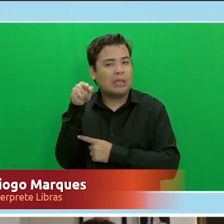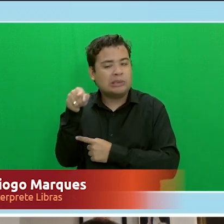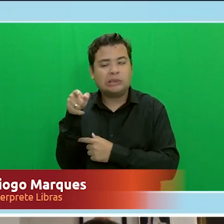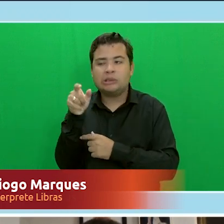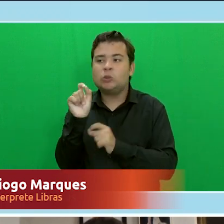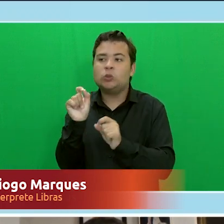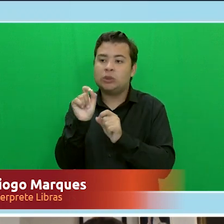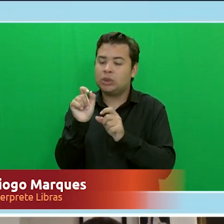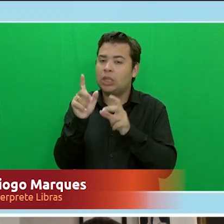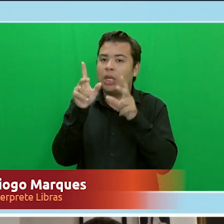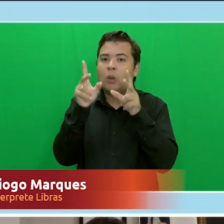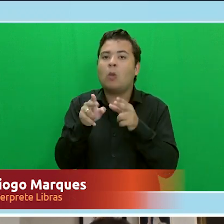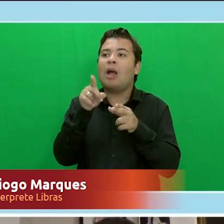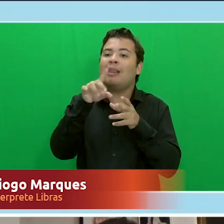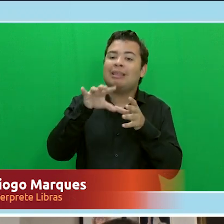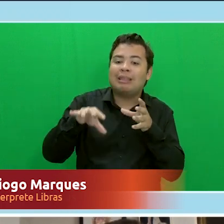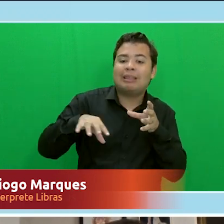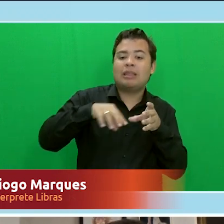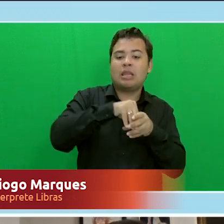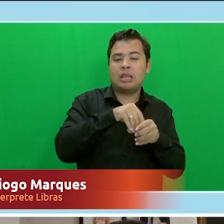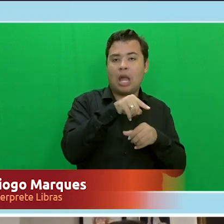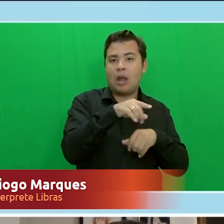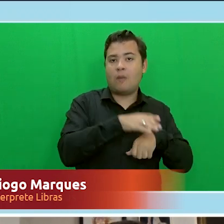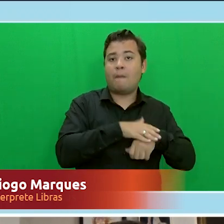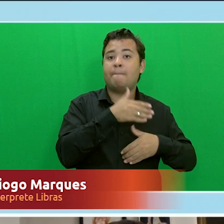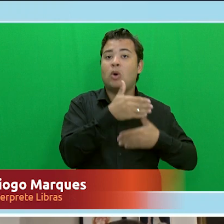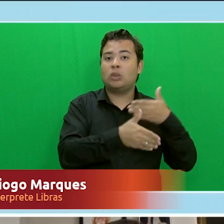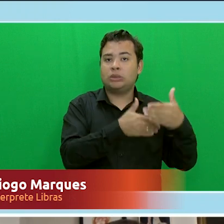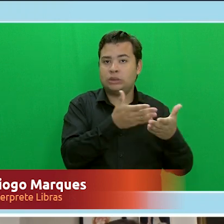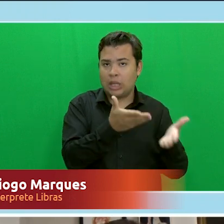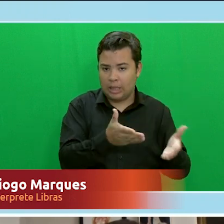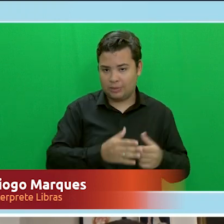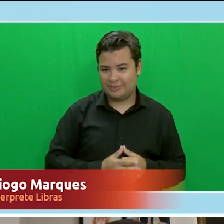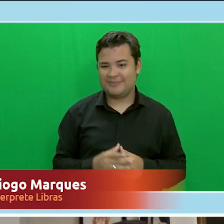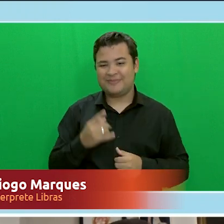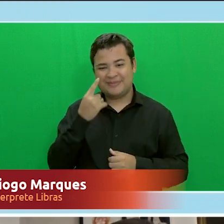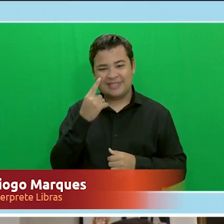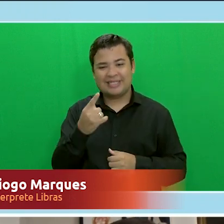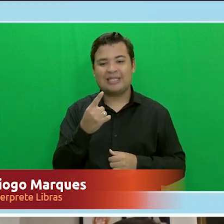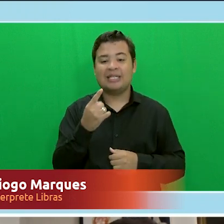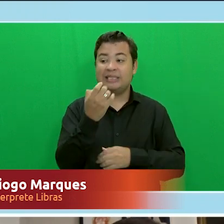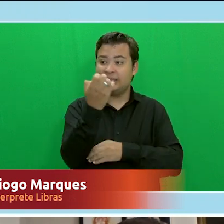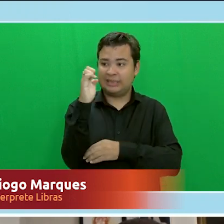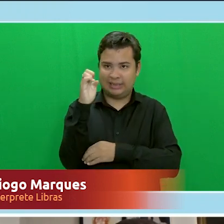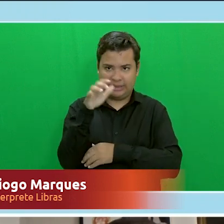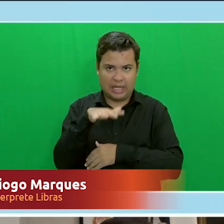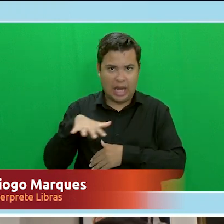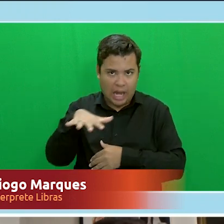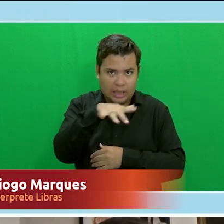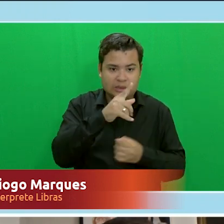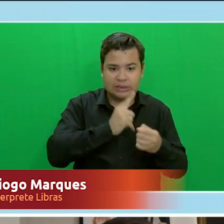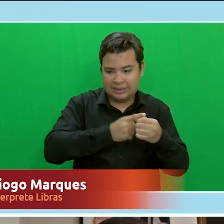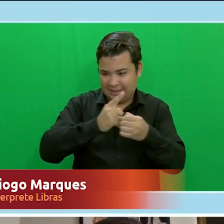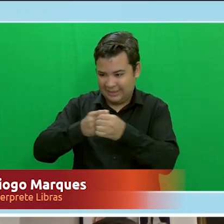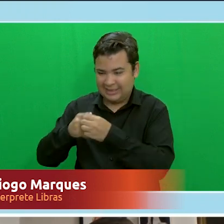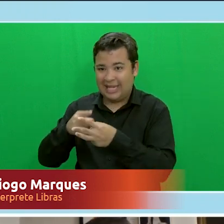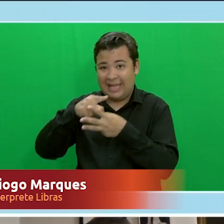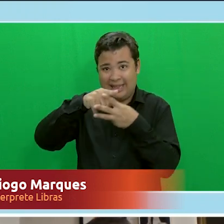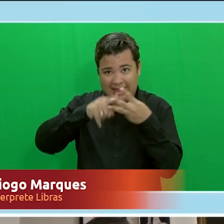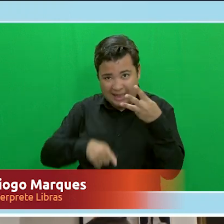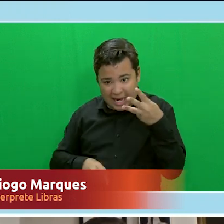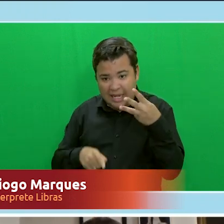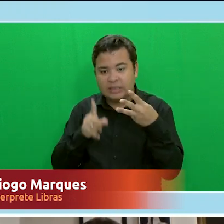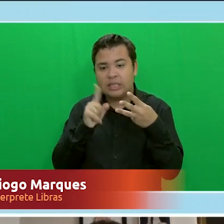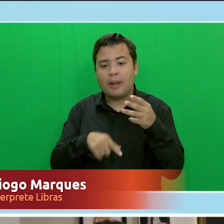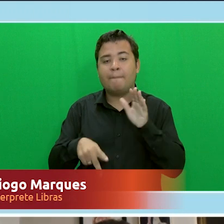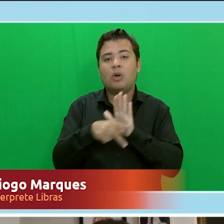ela faz parte... esse processo, as 3 cidades planejadas no Cerrado faz